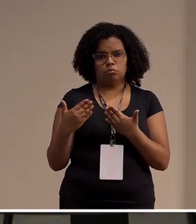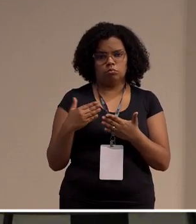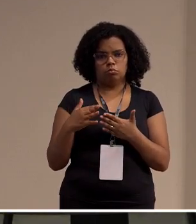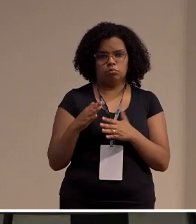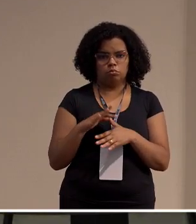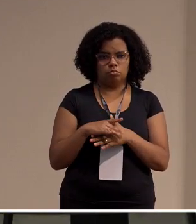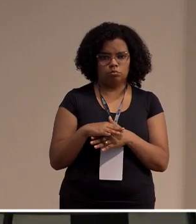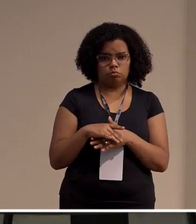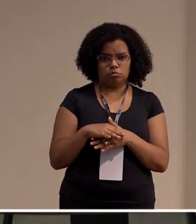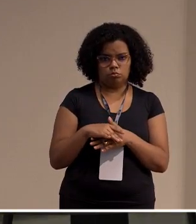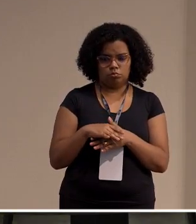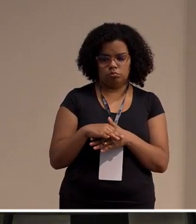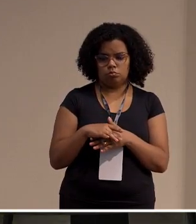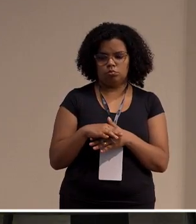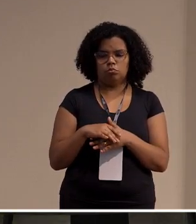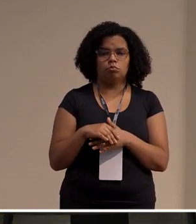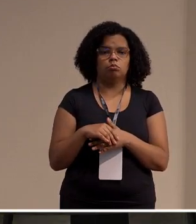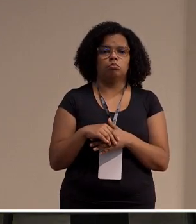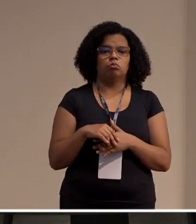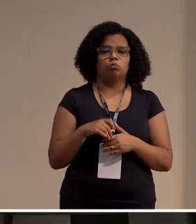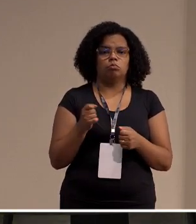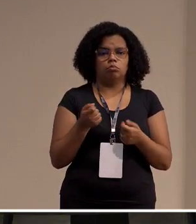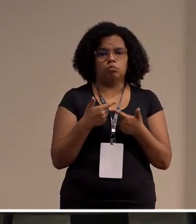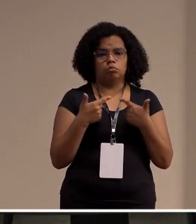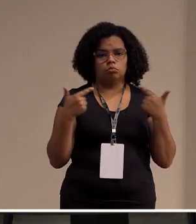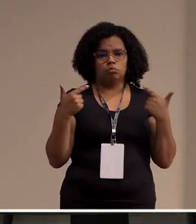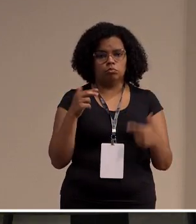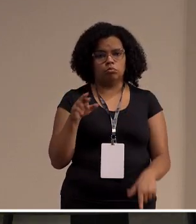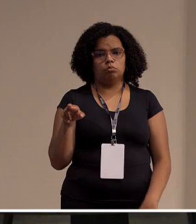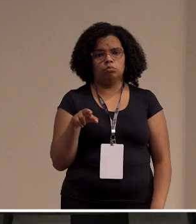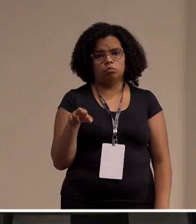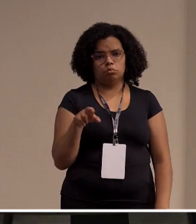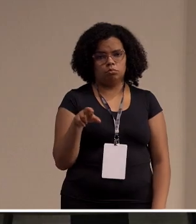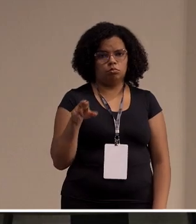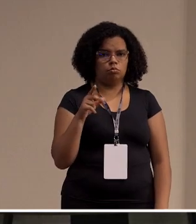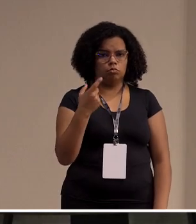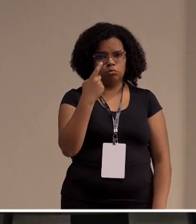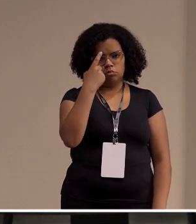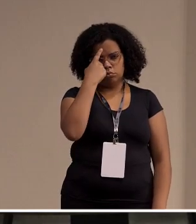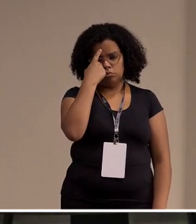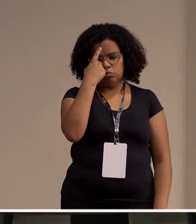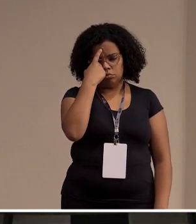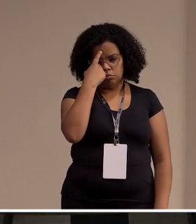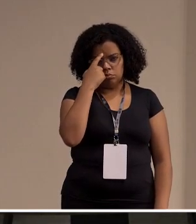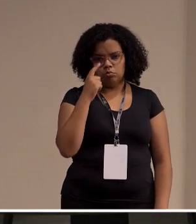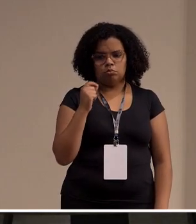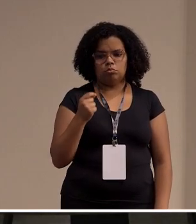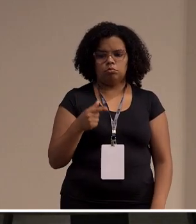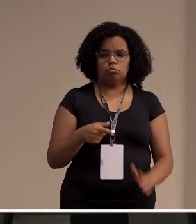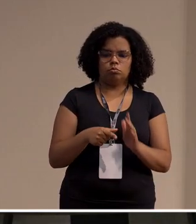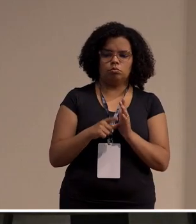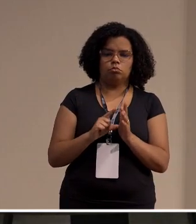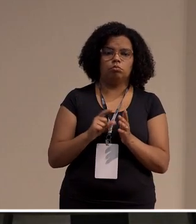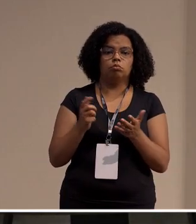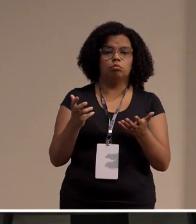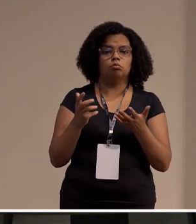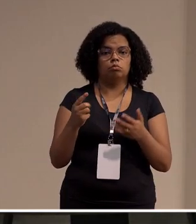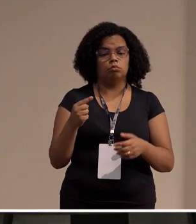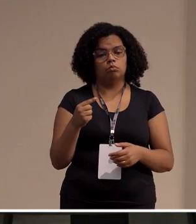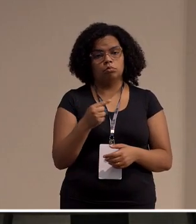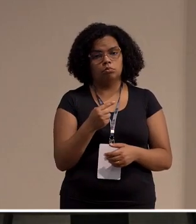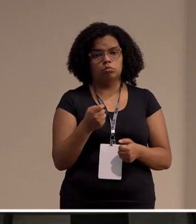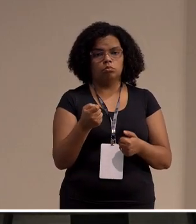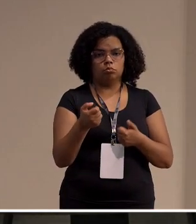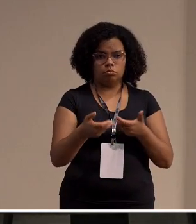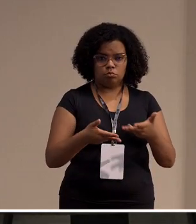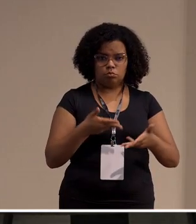com essa questão da doença. Eu sei que o Riso dos Ratos ele começou a ser pensado um pouco antes. Eu queria, Joca, que tu começasse